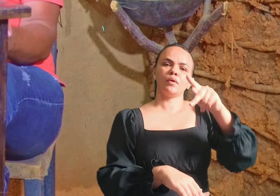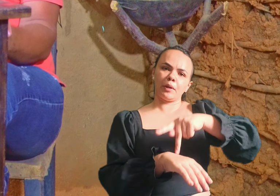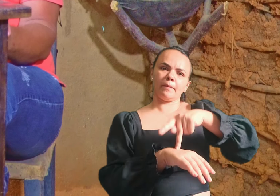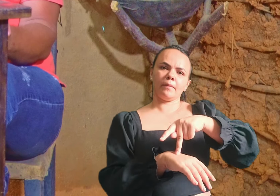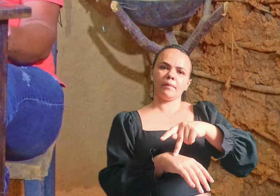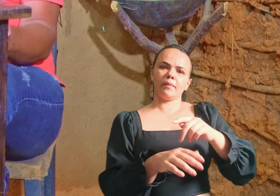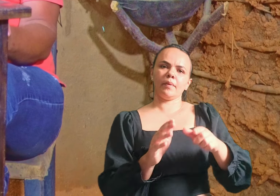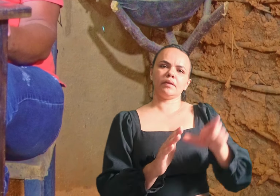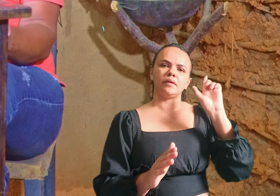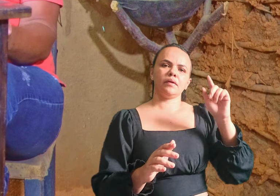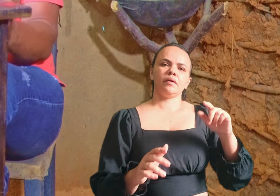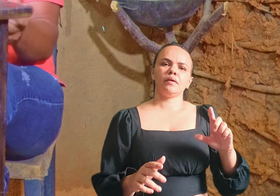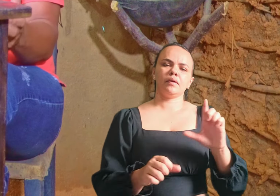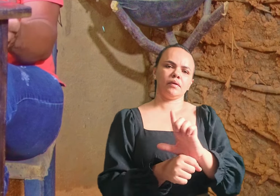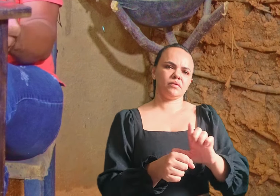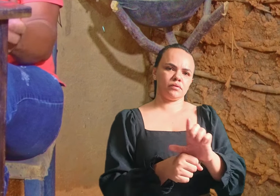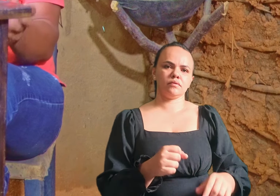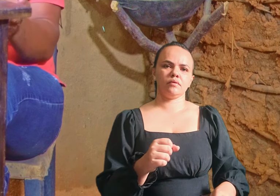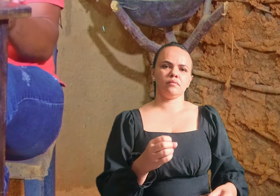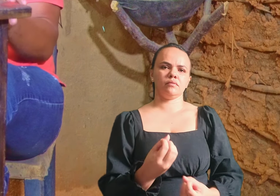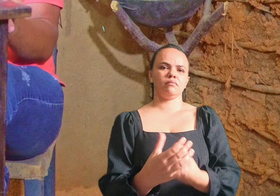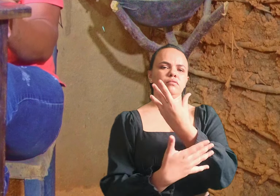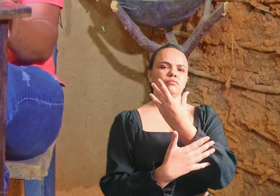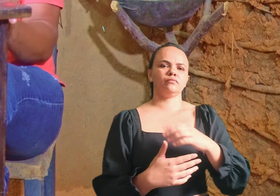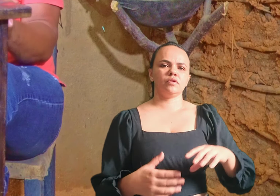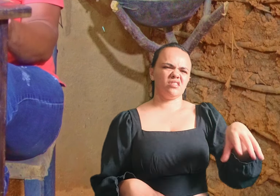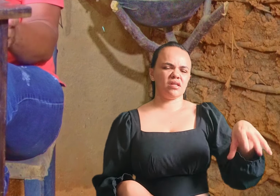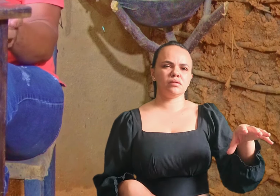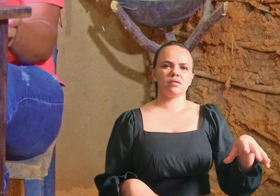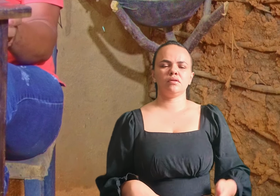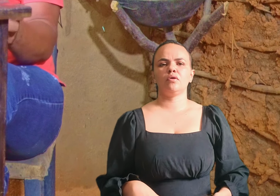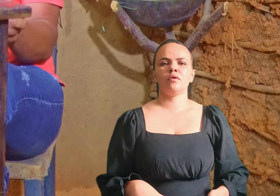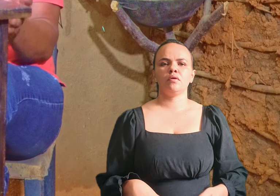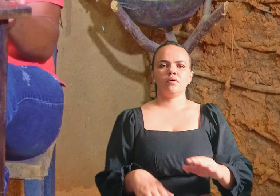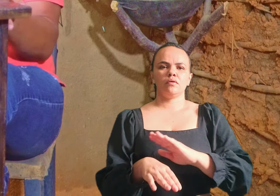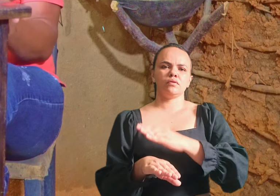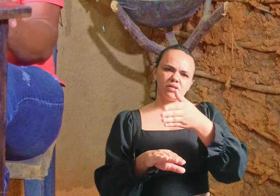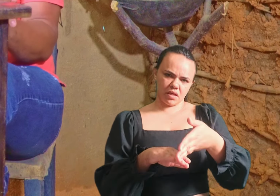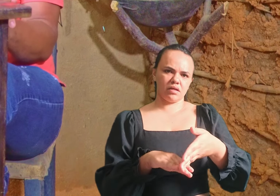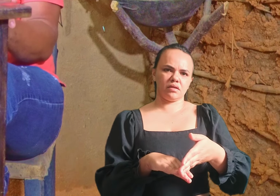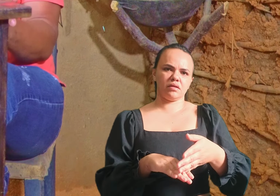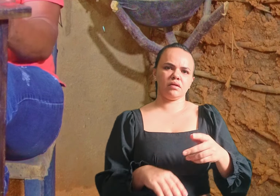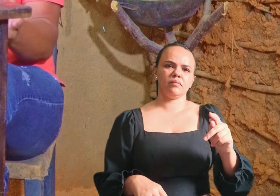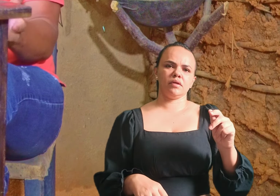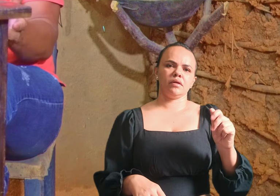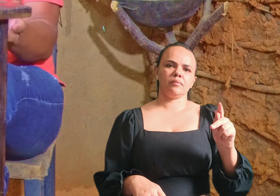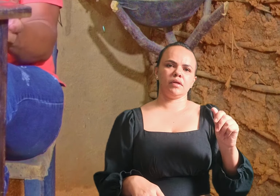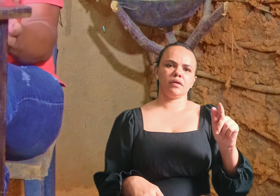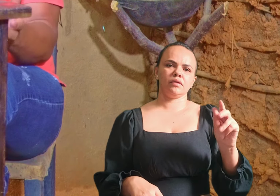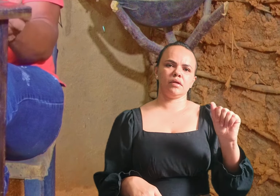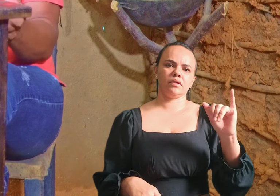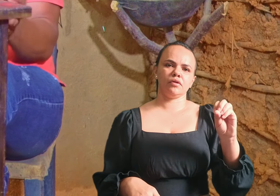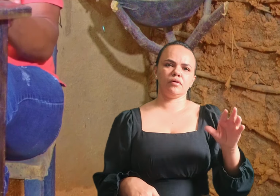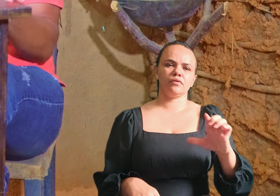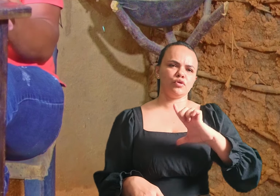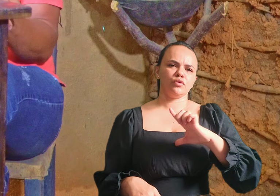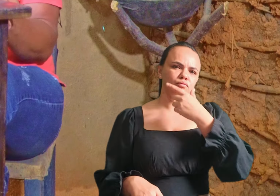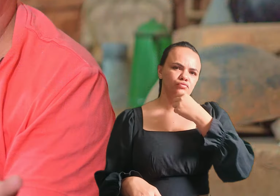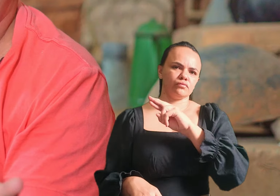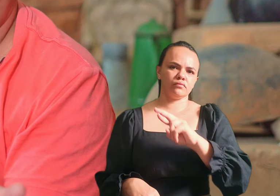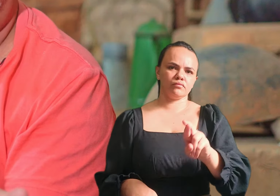Gomes enquanto Aquela aquele setor lá daquela região a Serrinha o papagaio porque lá tinha um dono anterior a luí Gomes